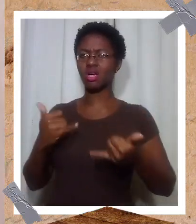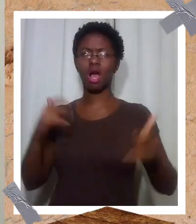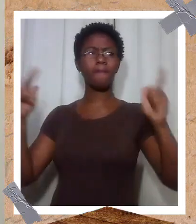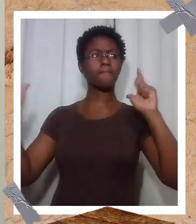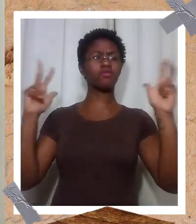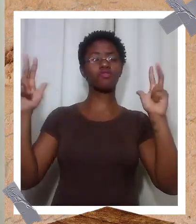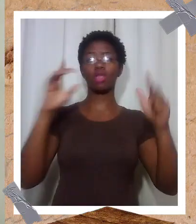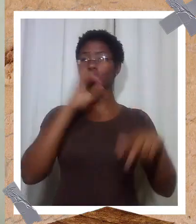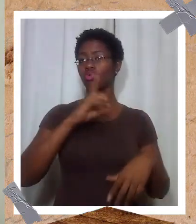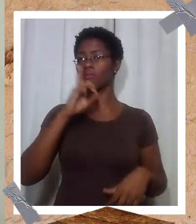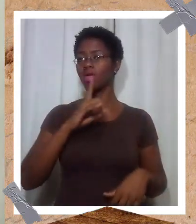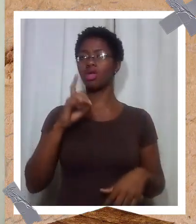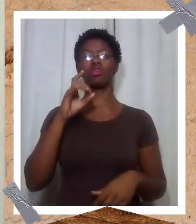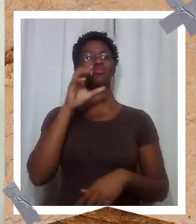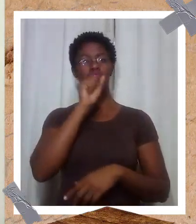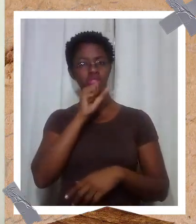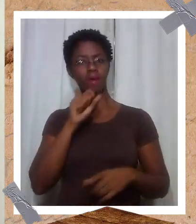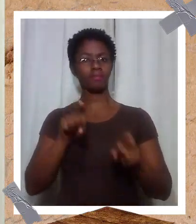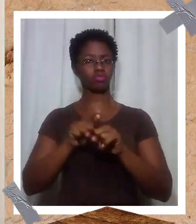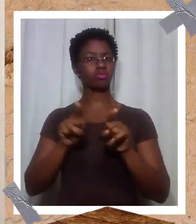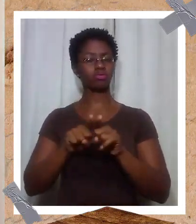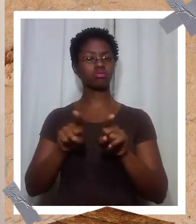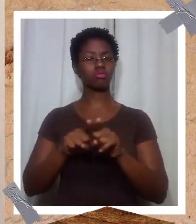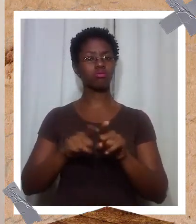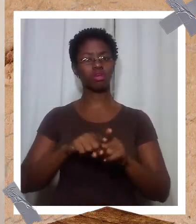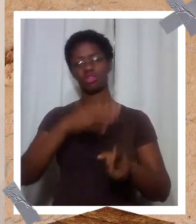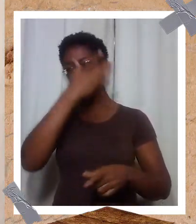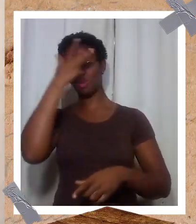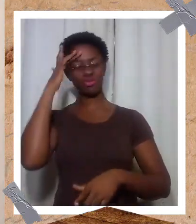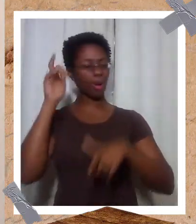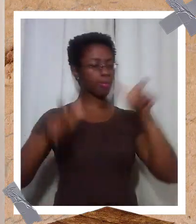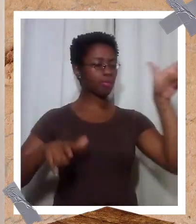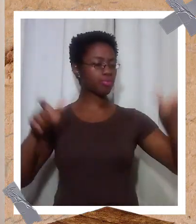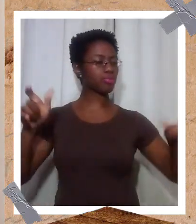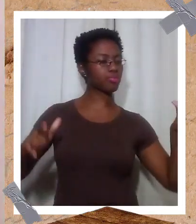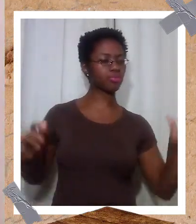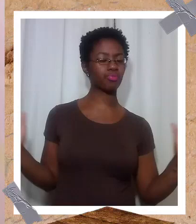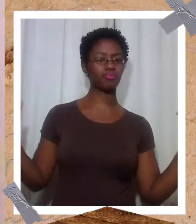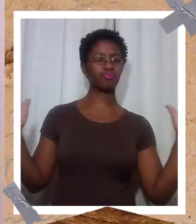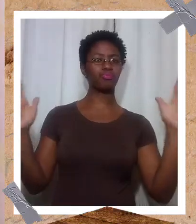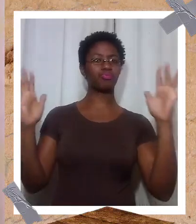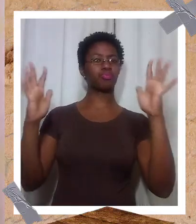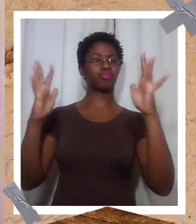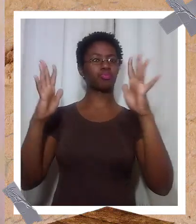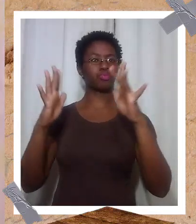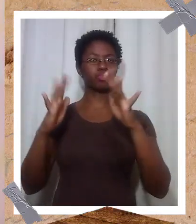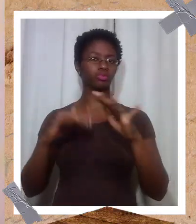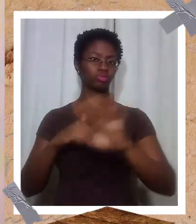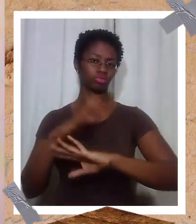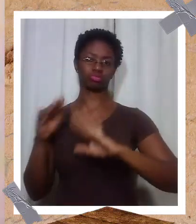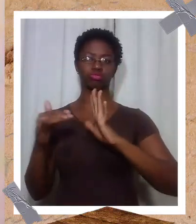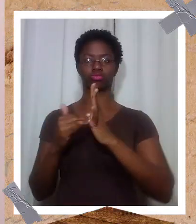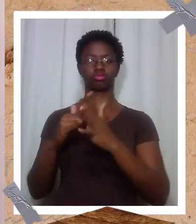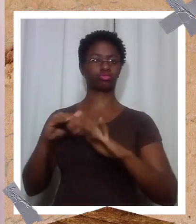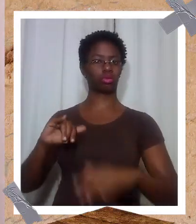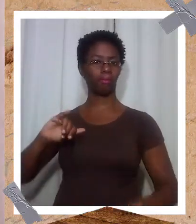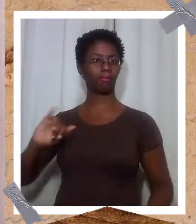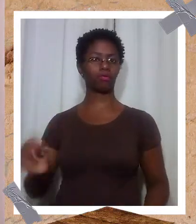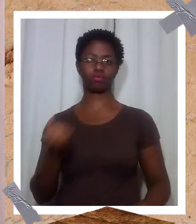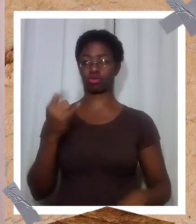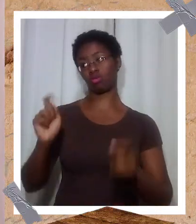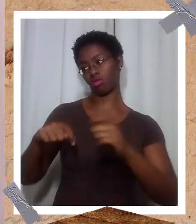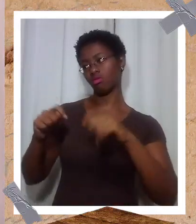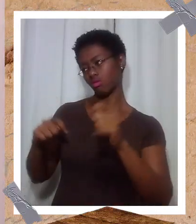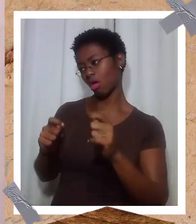no domingo ou no sábado, a galera se encontrar na feira, cada um com sua, na medida do possível